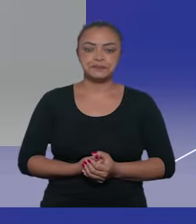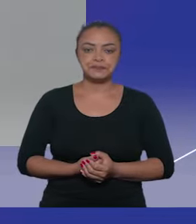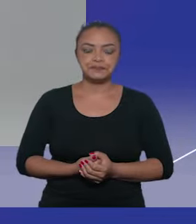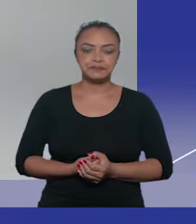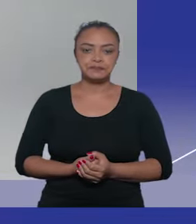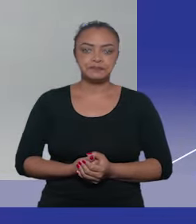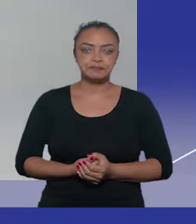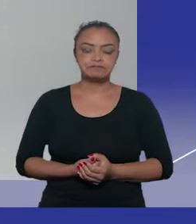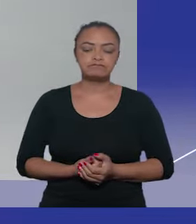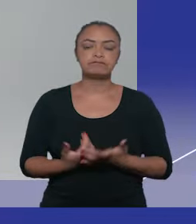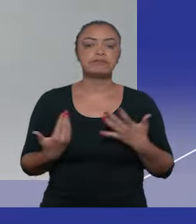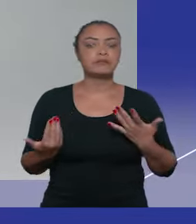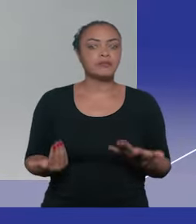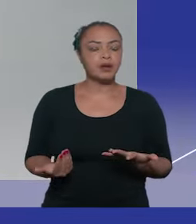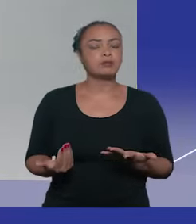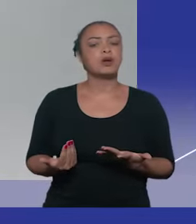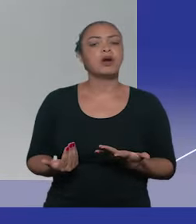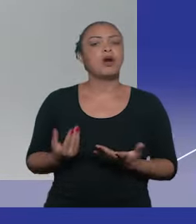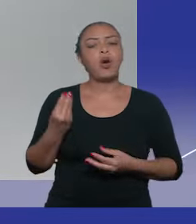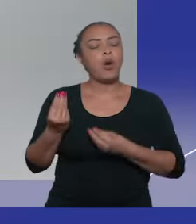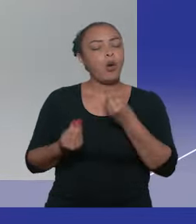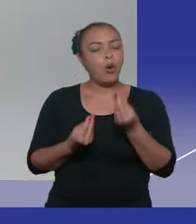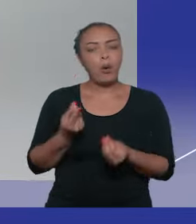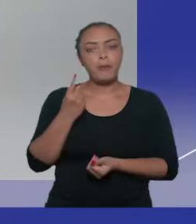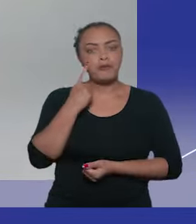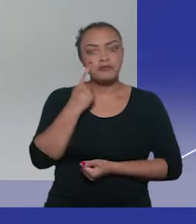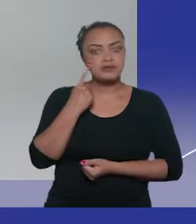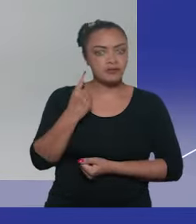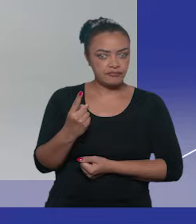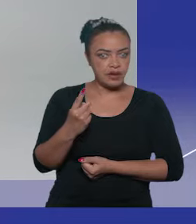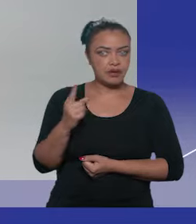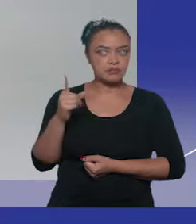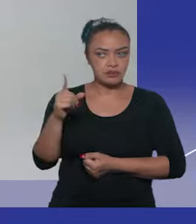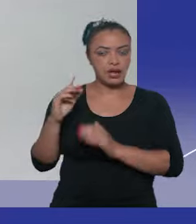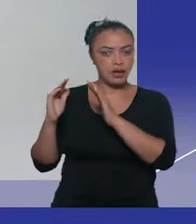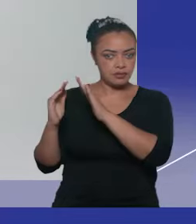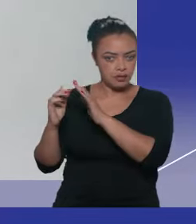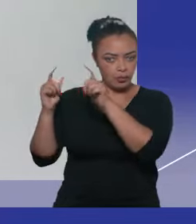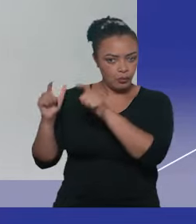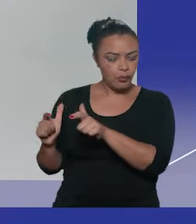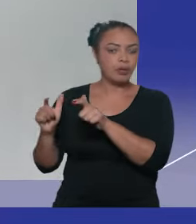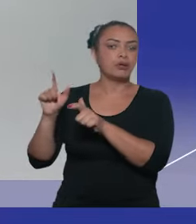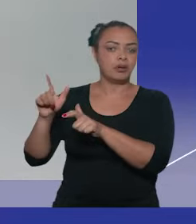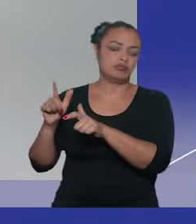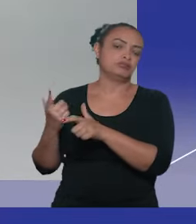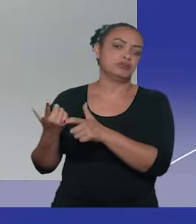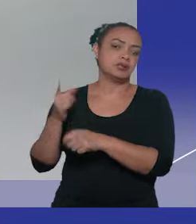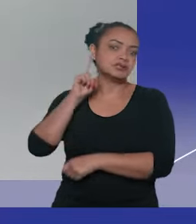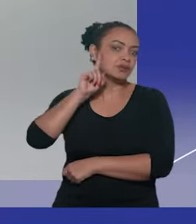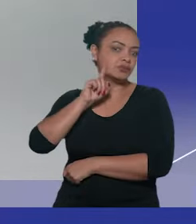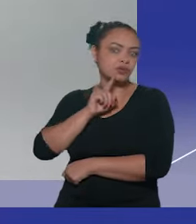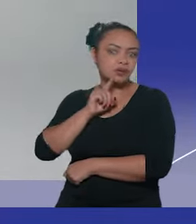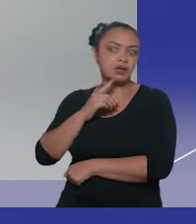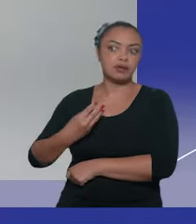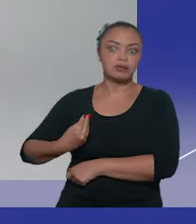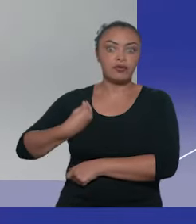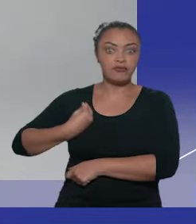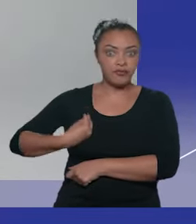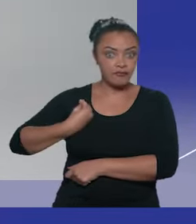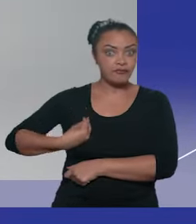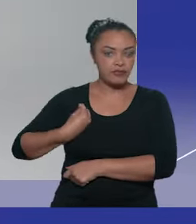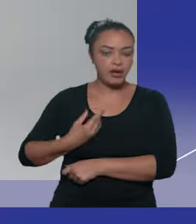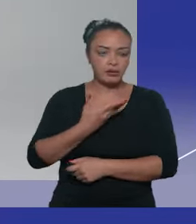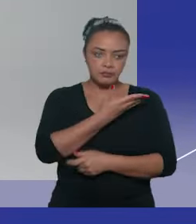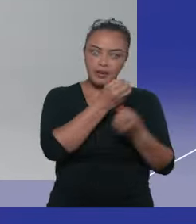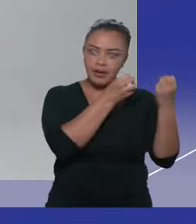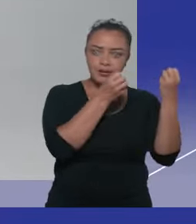parecida. Cunha, como é que você enxerga aí, você está nos Estados Unidos vivendo tudo